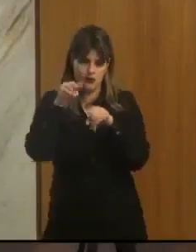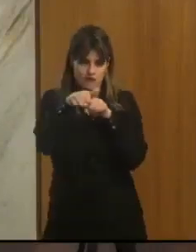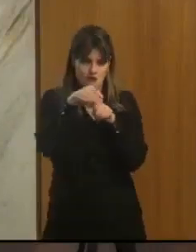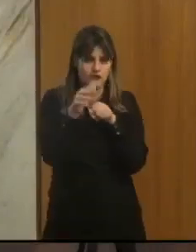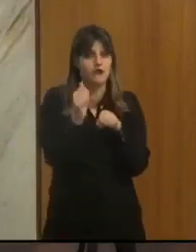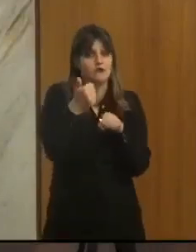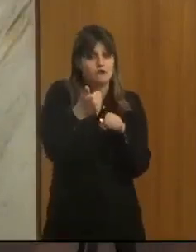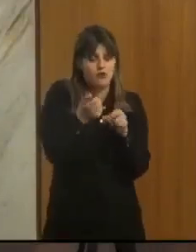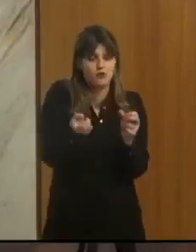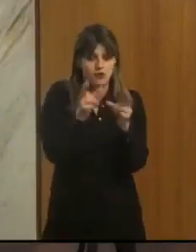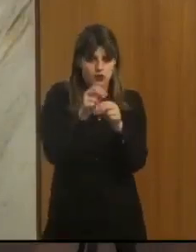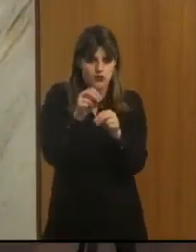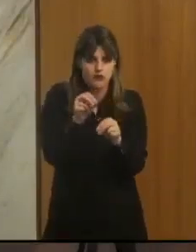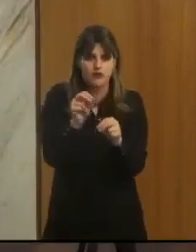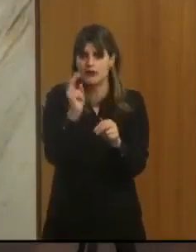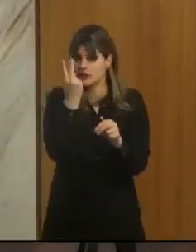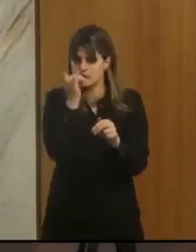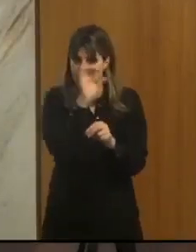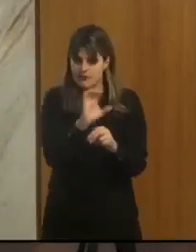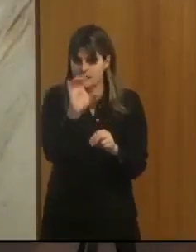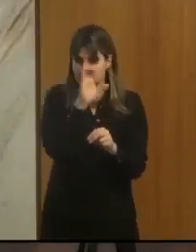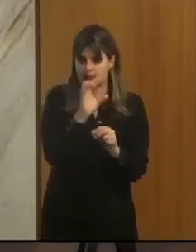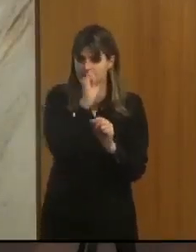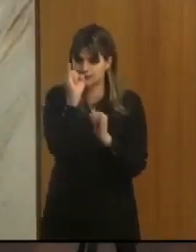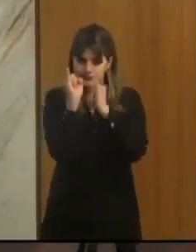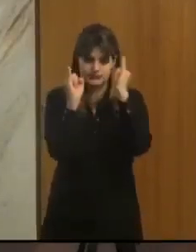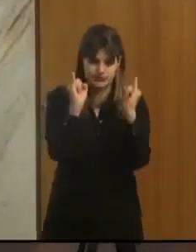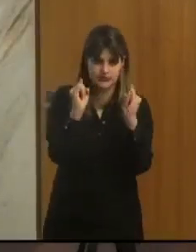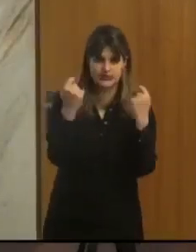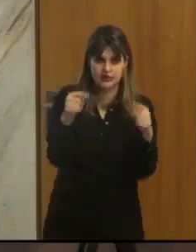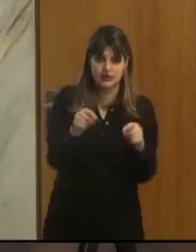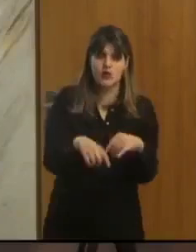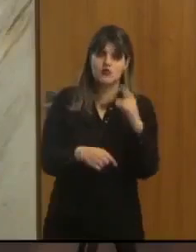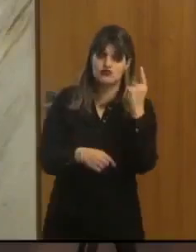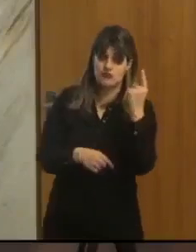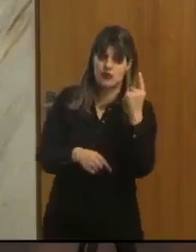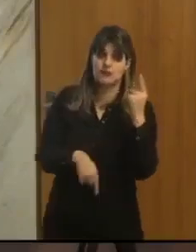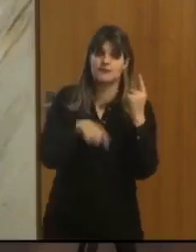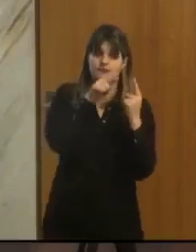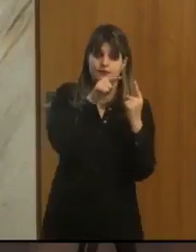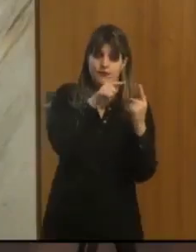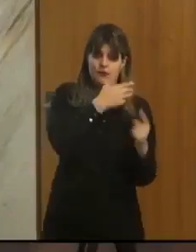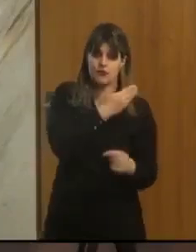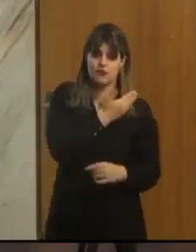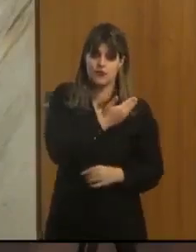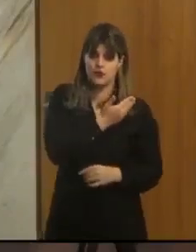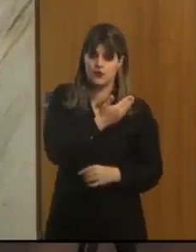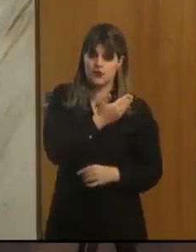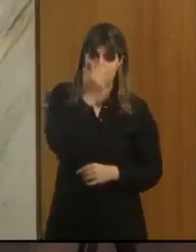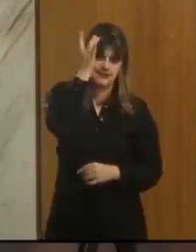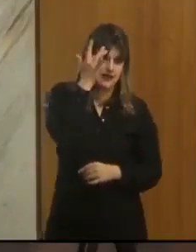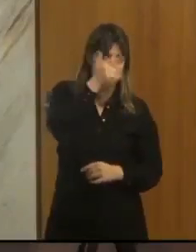duas imagens de vulto existiam na igreja de São Tiago em Sores. Uma era o São